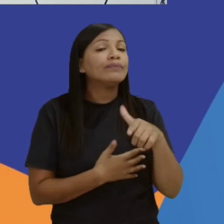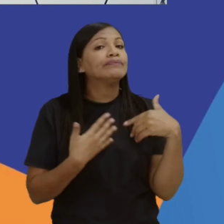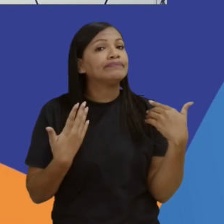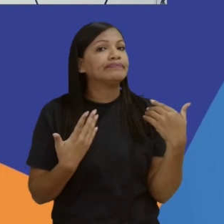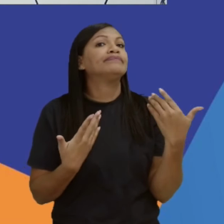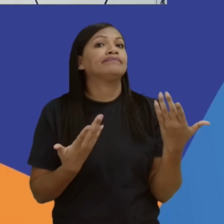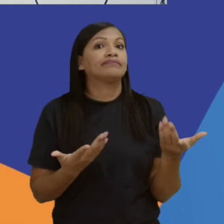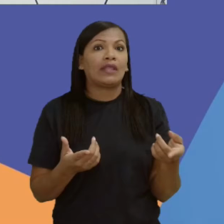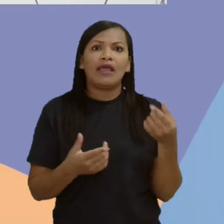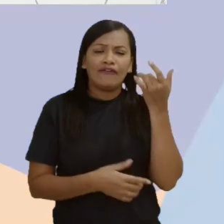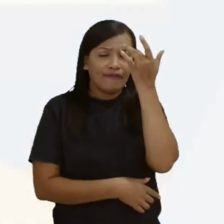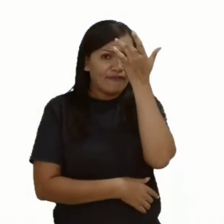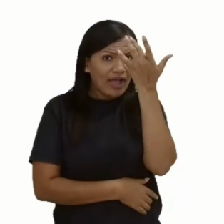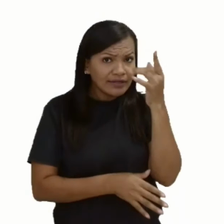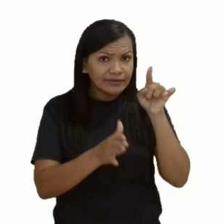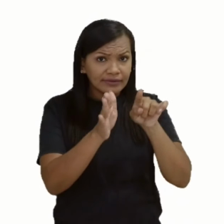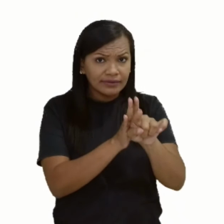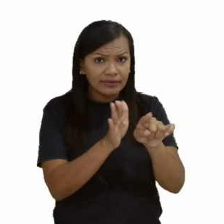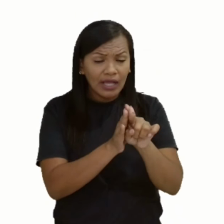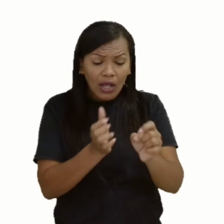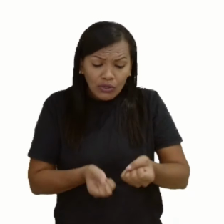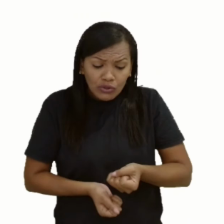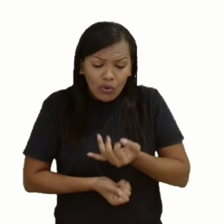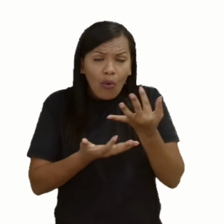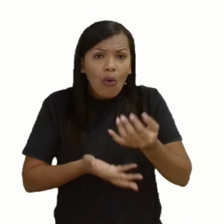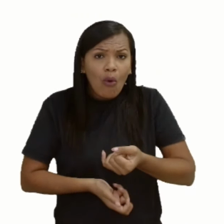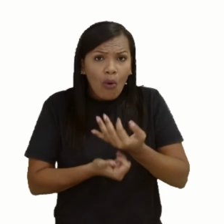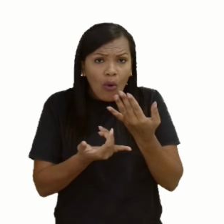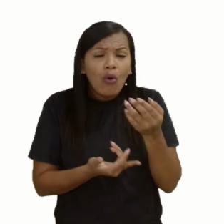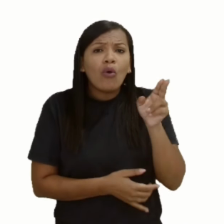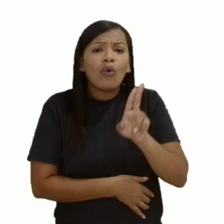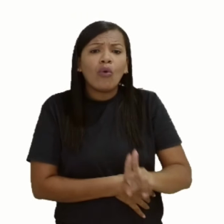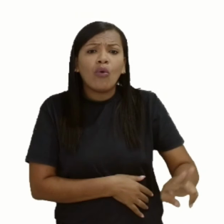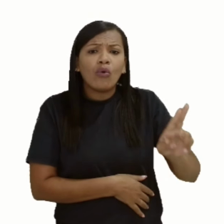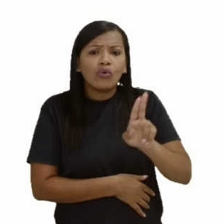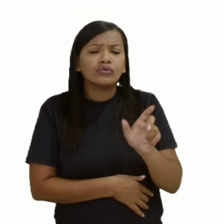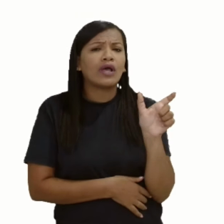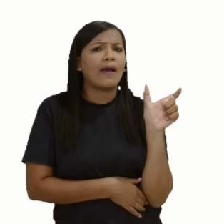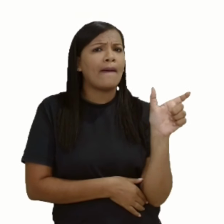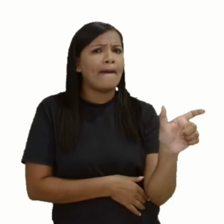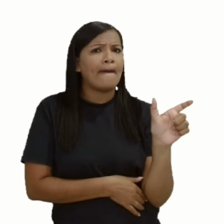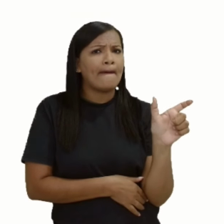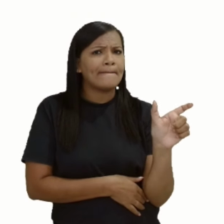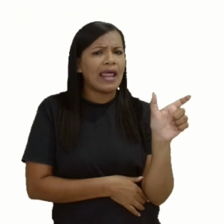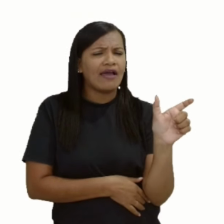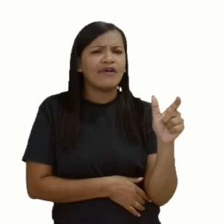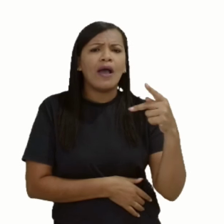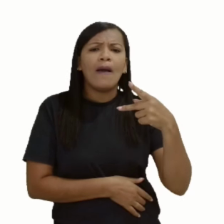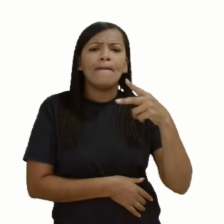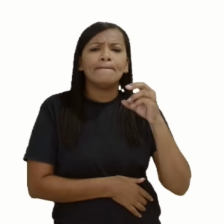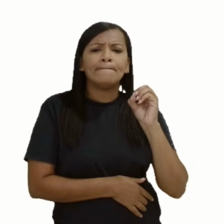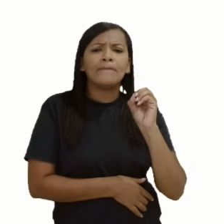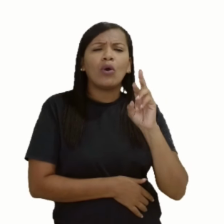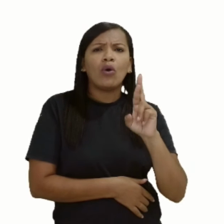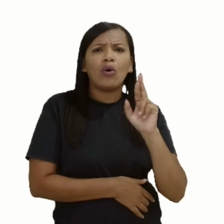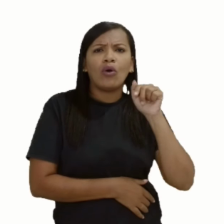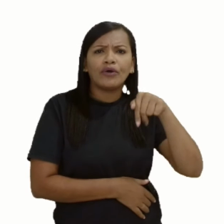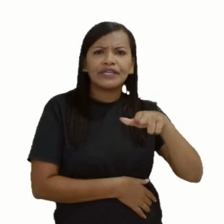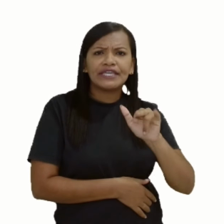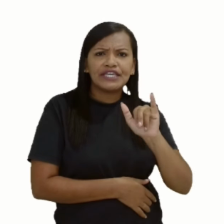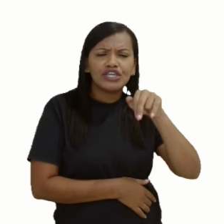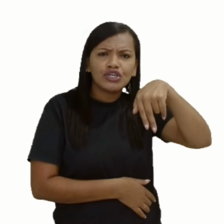seguinte: no poema, o uso dos diminutivos porquinho, bichinho,